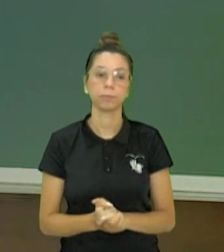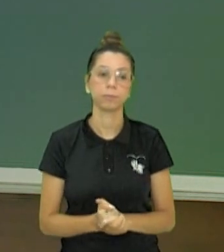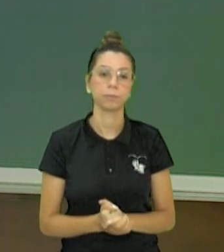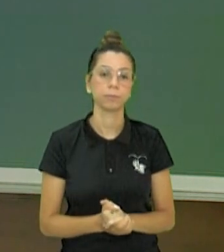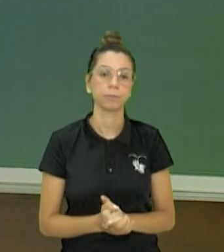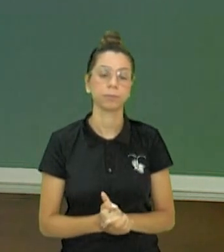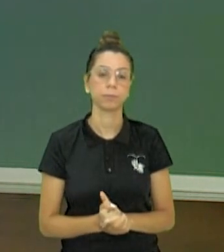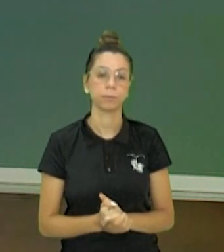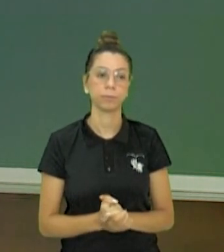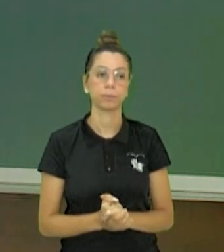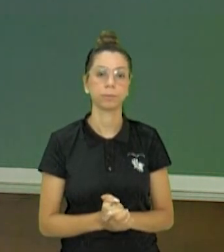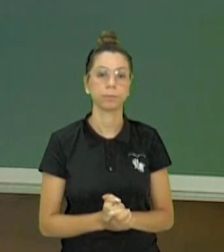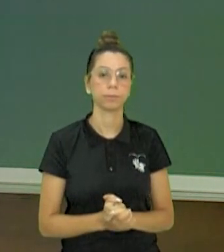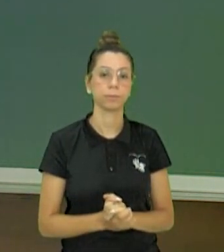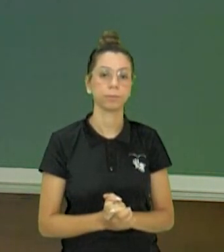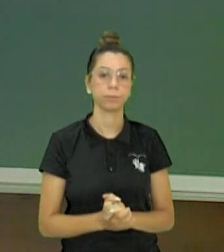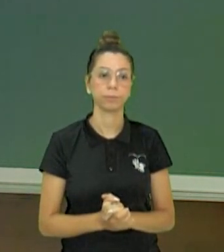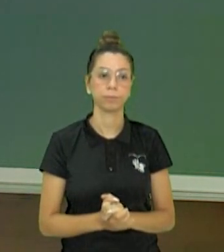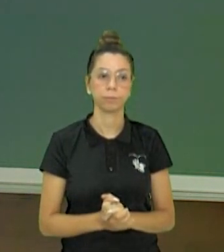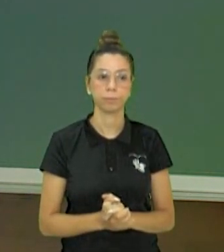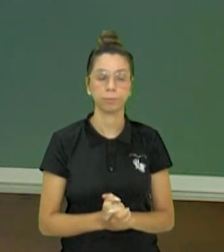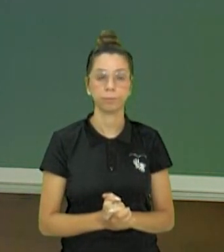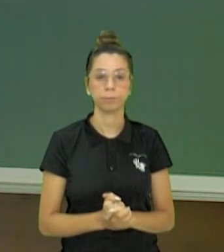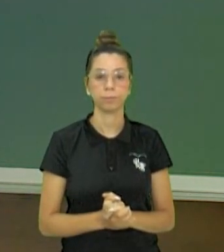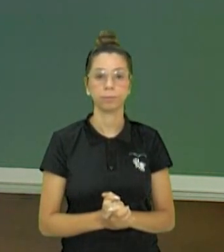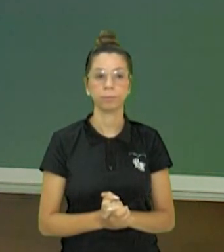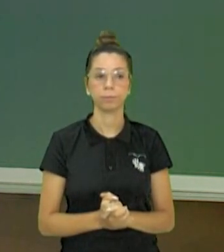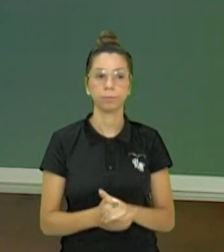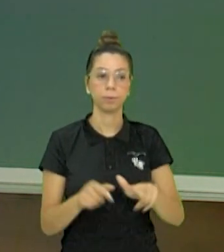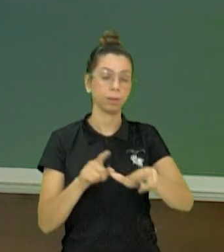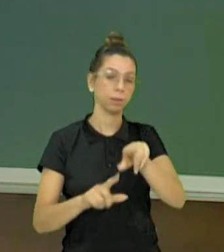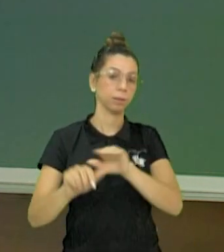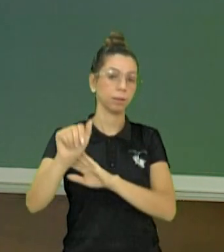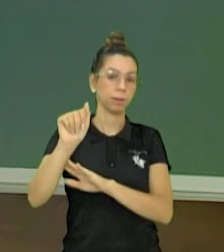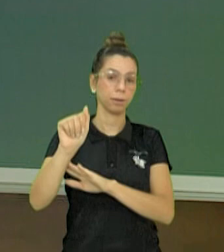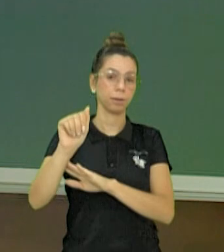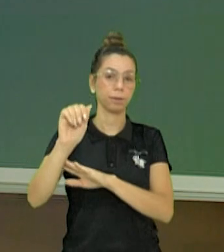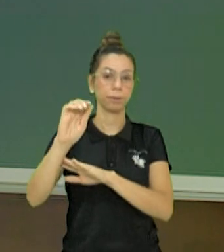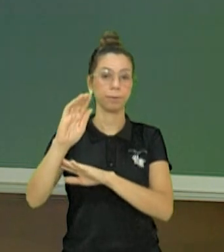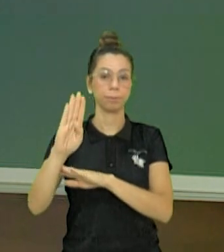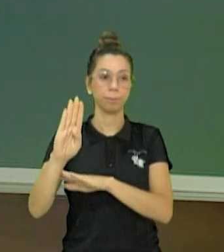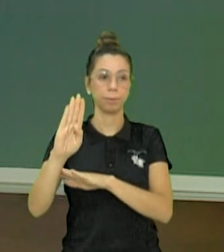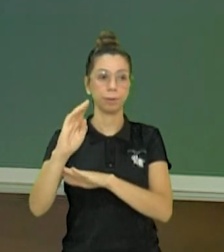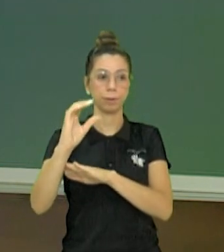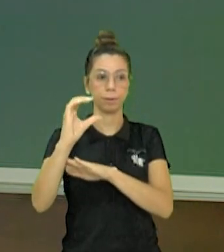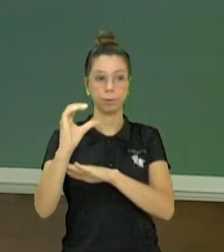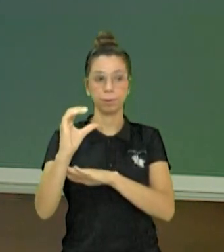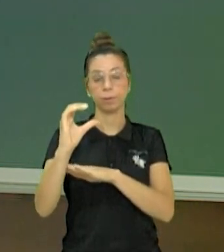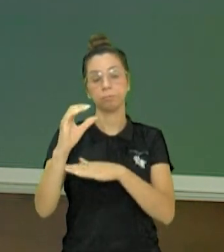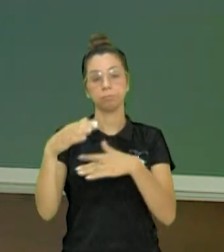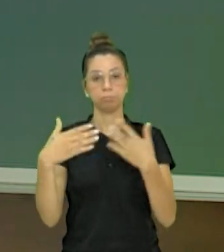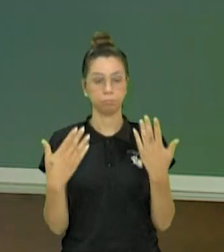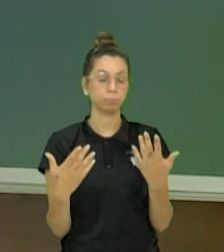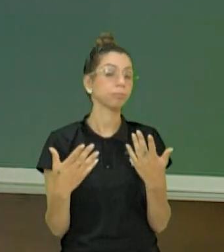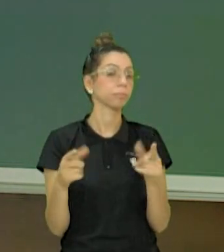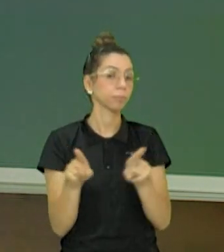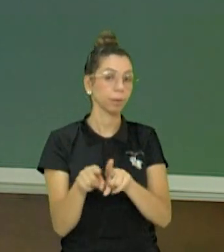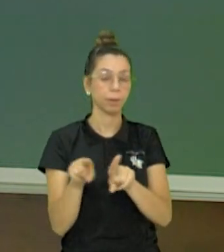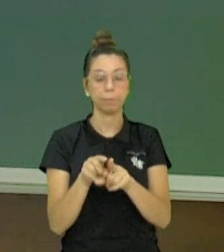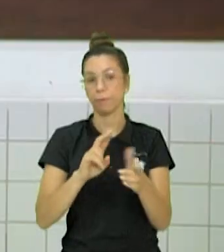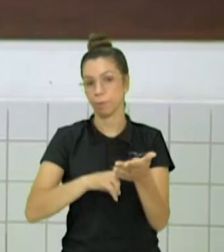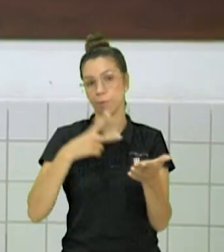tá bom? Então, where is less dangerous, less difficult to get a job, less populous. Também não